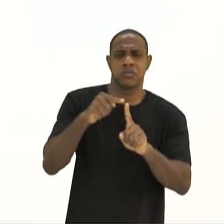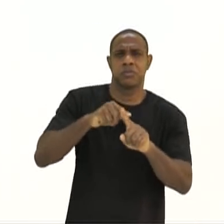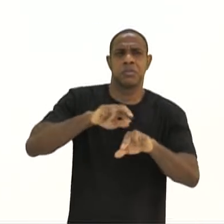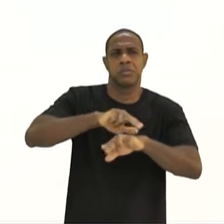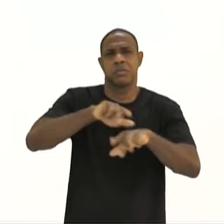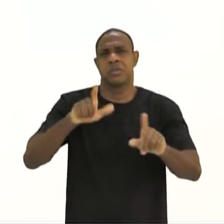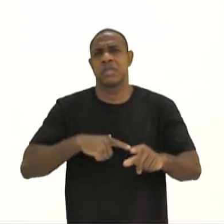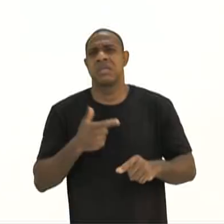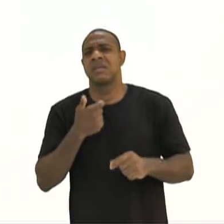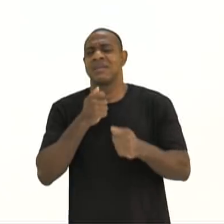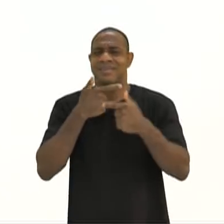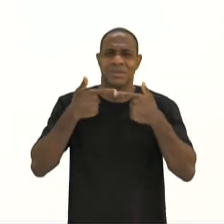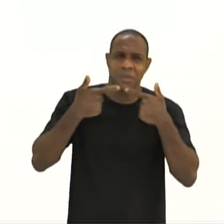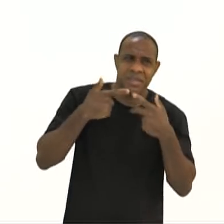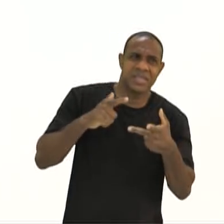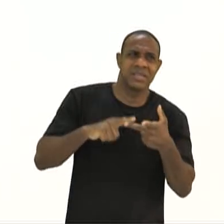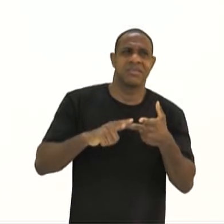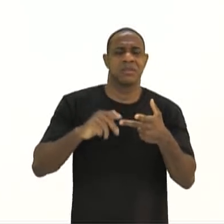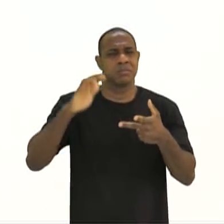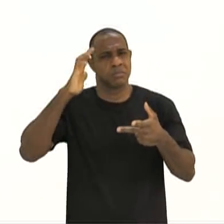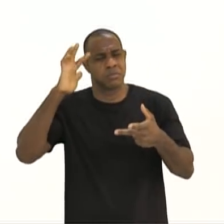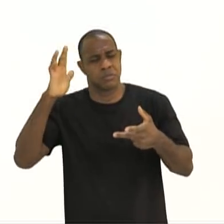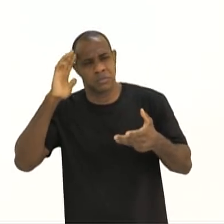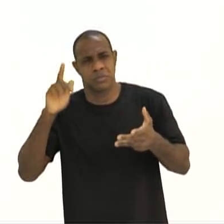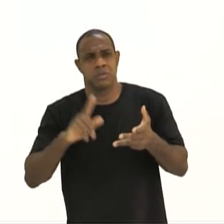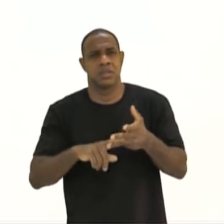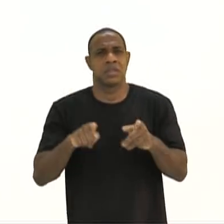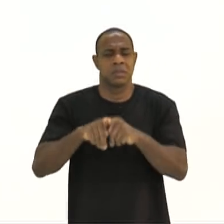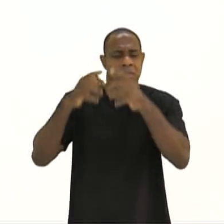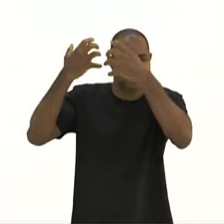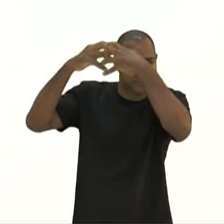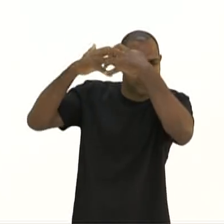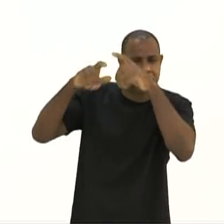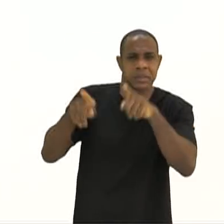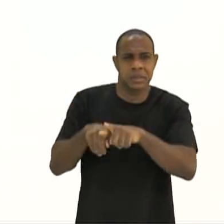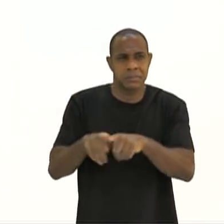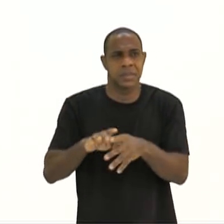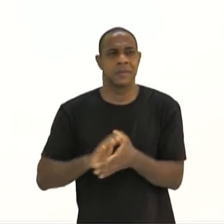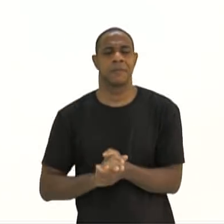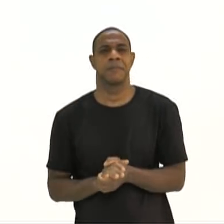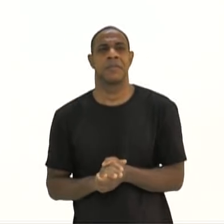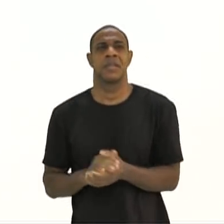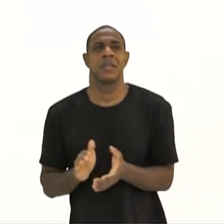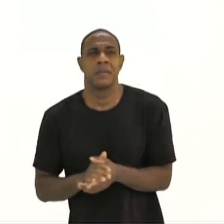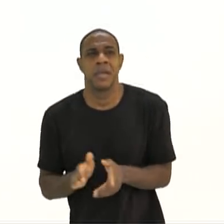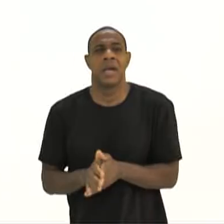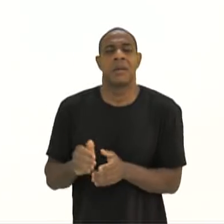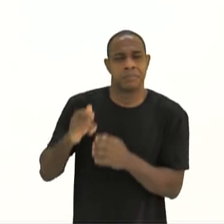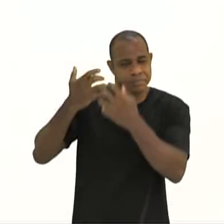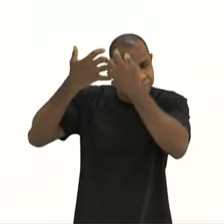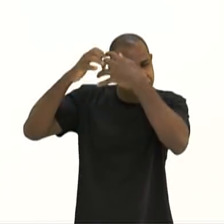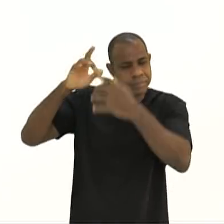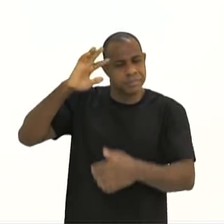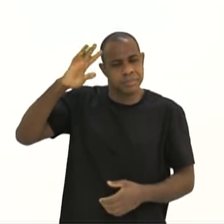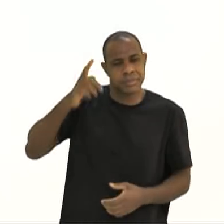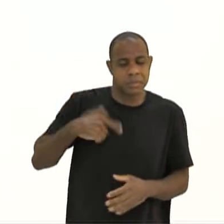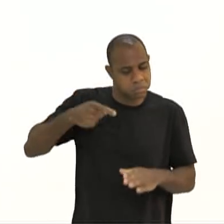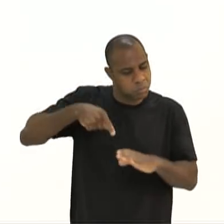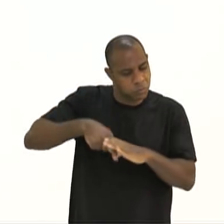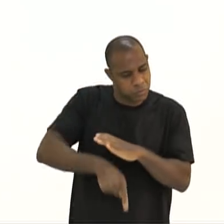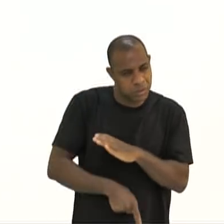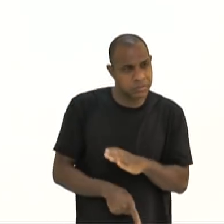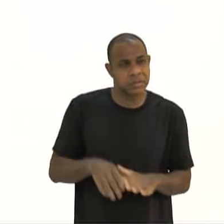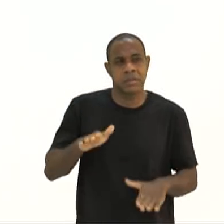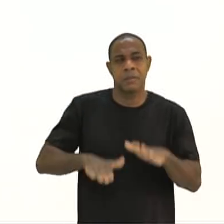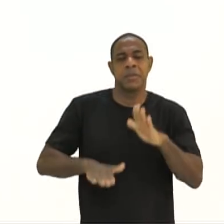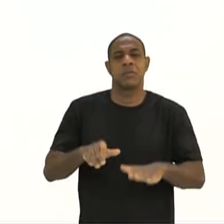humorísticas, líricas, filosóficas. As reflexivas permitem uma reflexão aprofundada a respeito de uma determinada